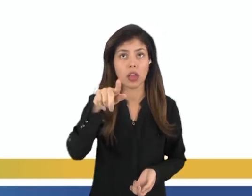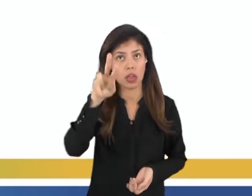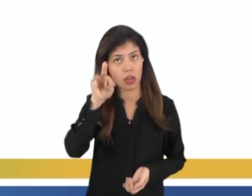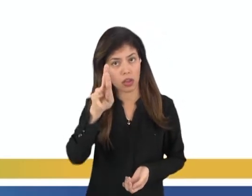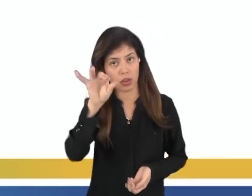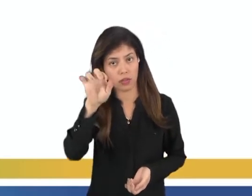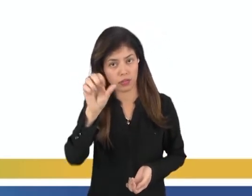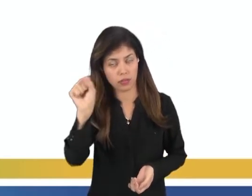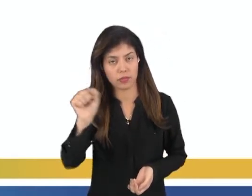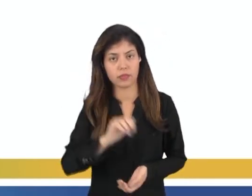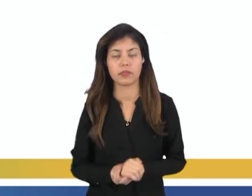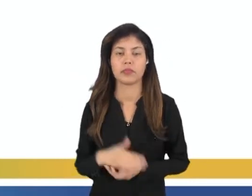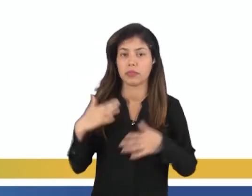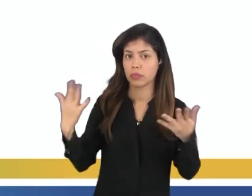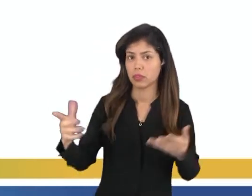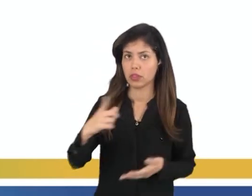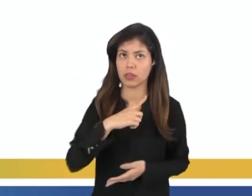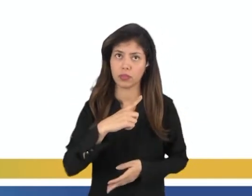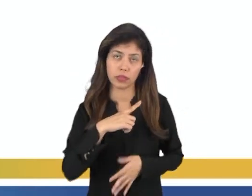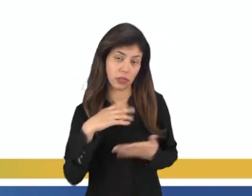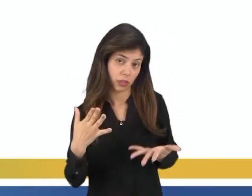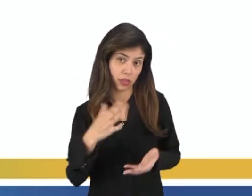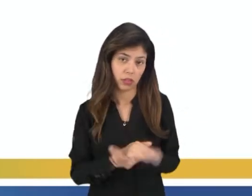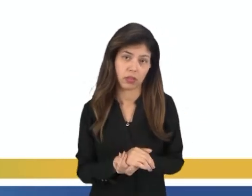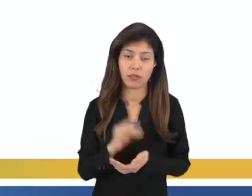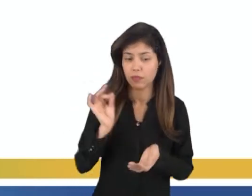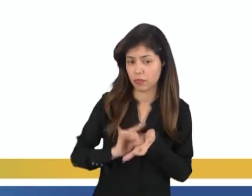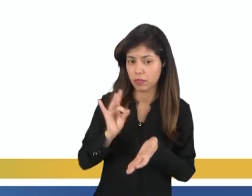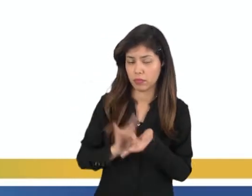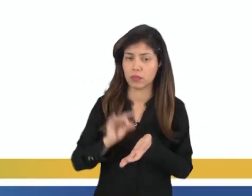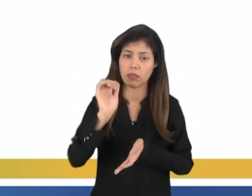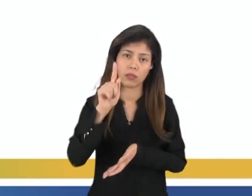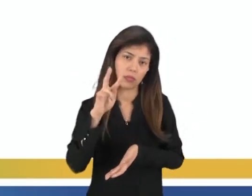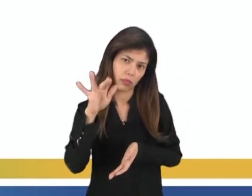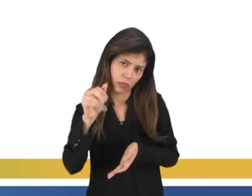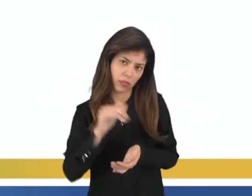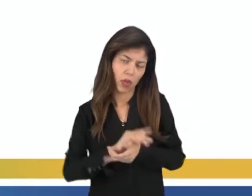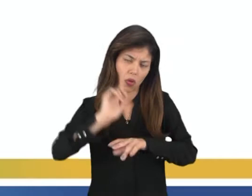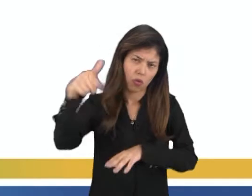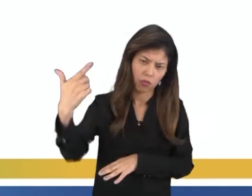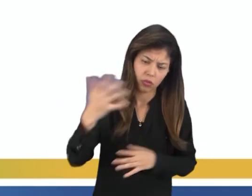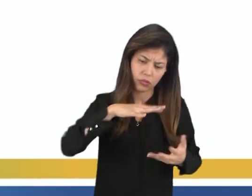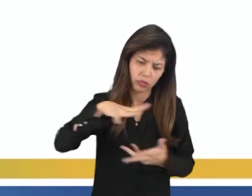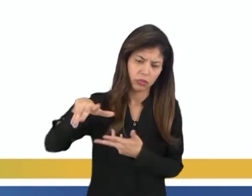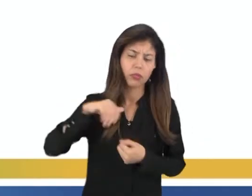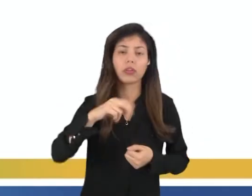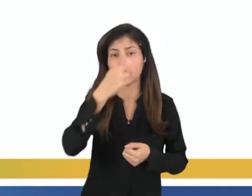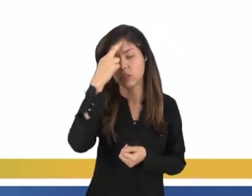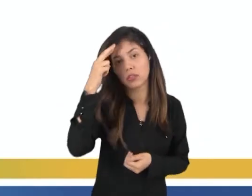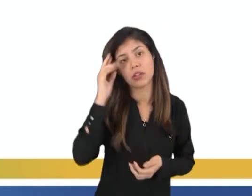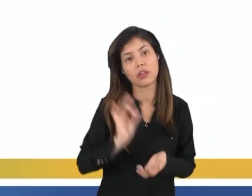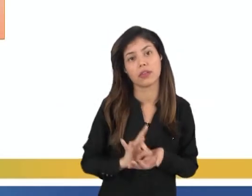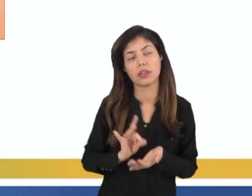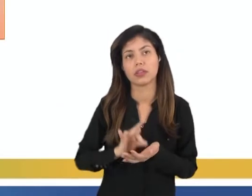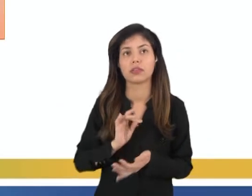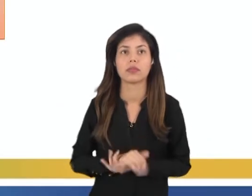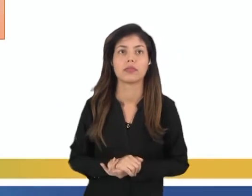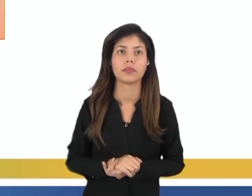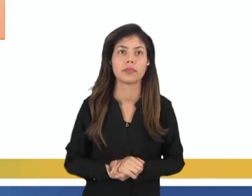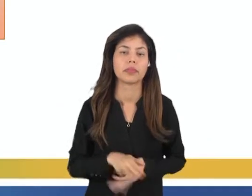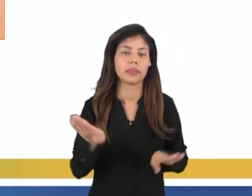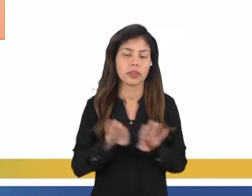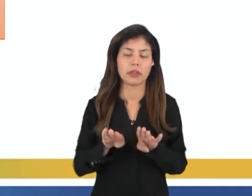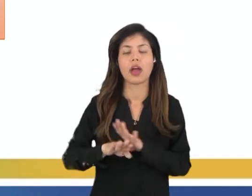Hogwarts. Tá? Então, nós temos essa realidade alternativa. Cria um outro mundo paralelo à história original.